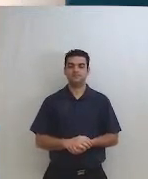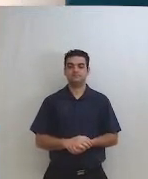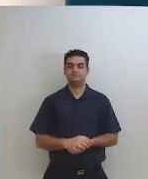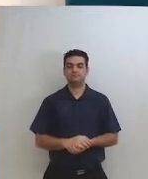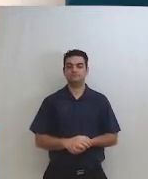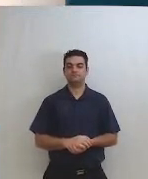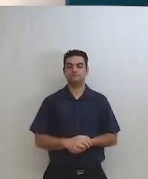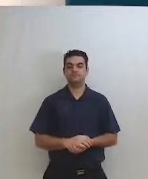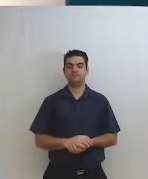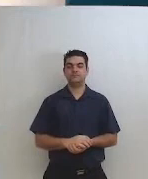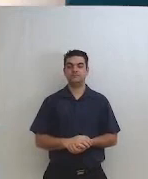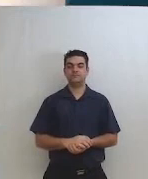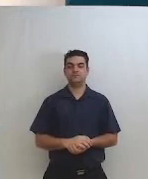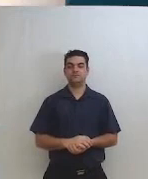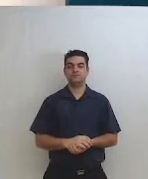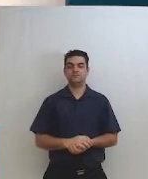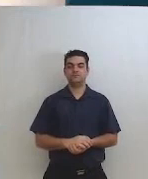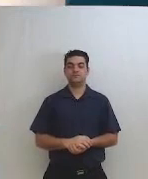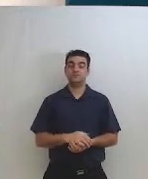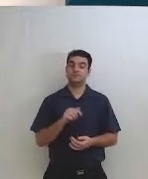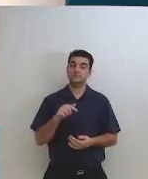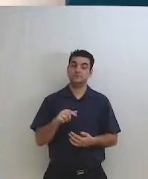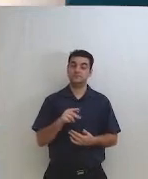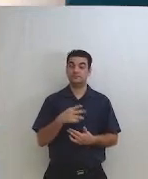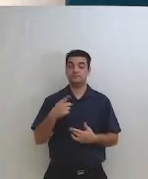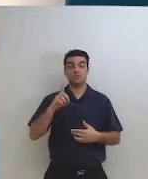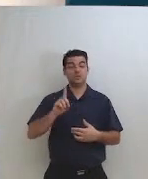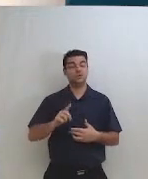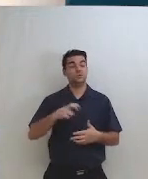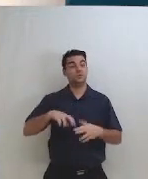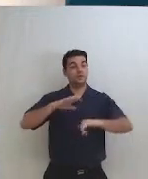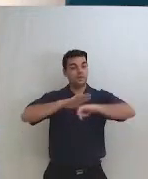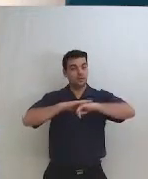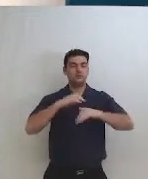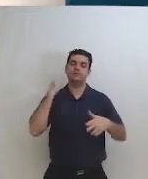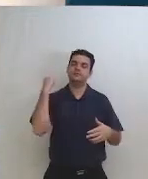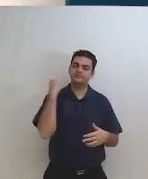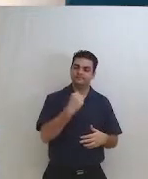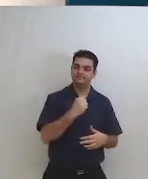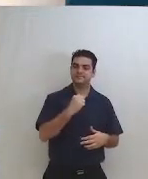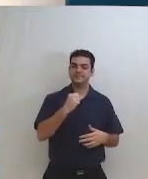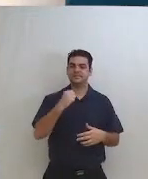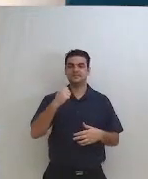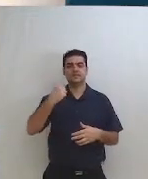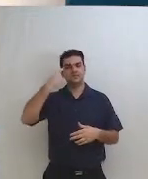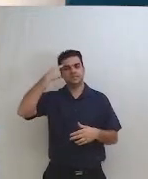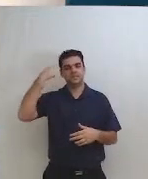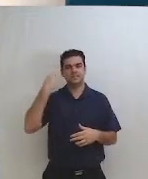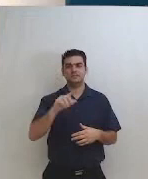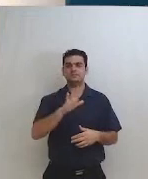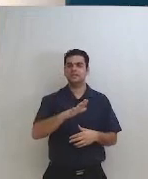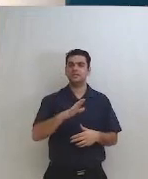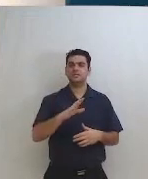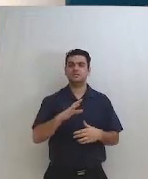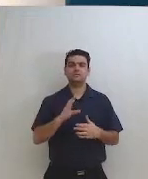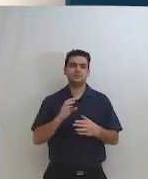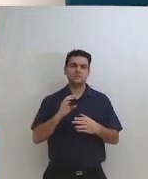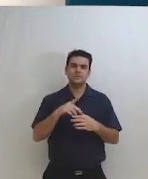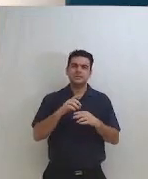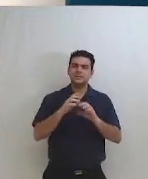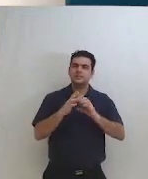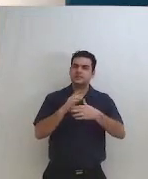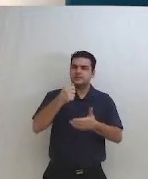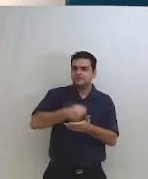Agravo regimental em habeas corpus, direito penal, homicídio qualificado, sentença absolutória. Conselho de sentença decidiu em descompasso com as provas dos